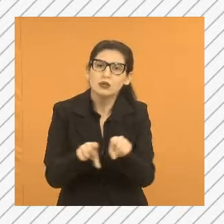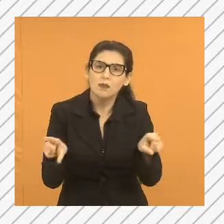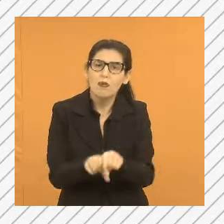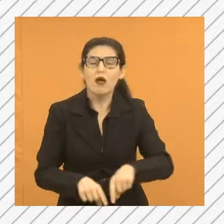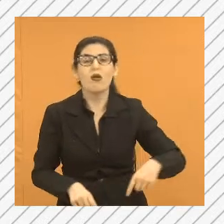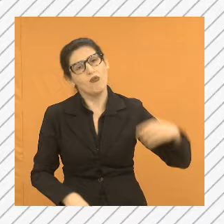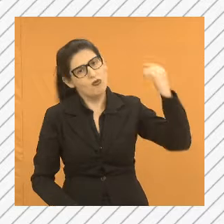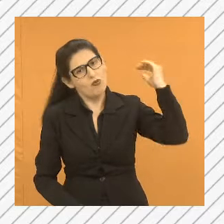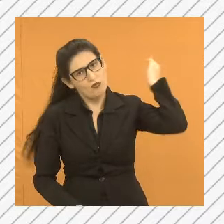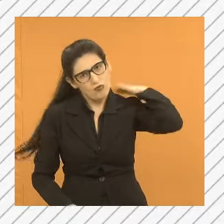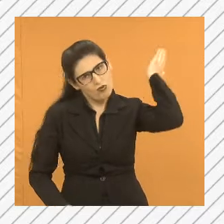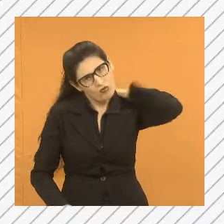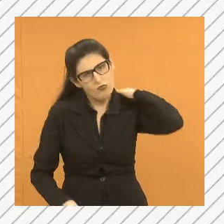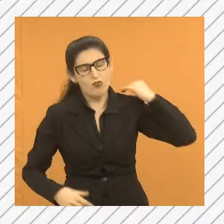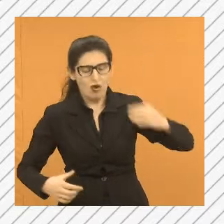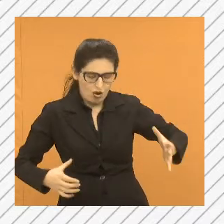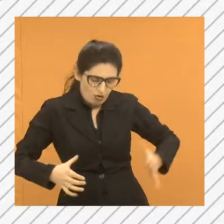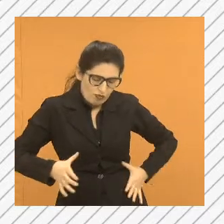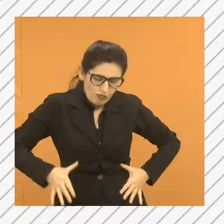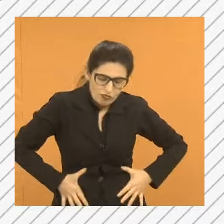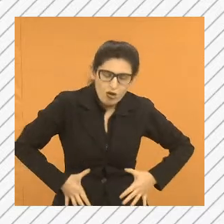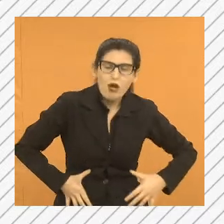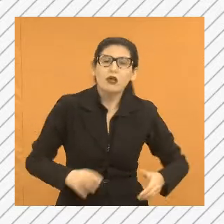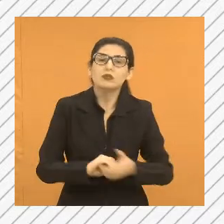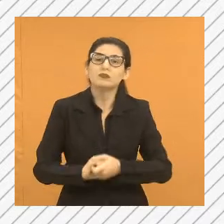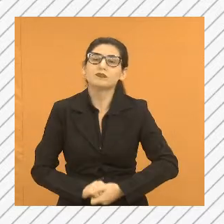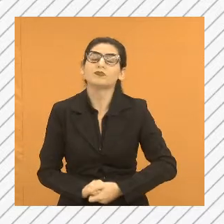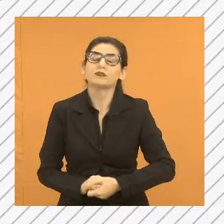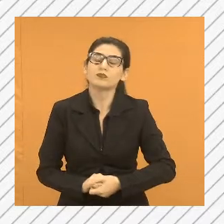Dentre os exames com demanda reprimida,